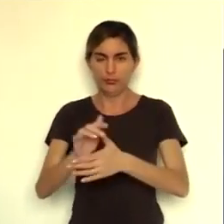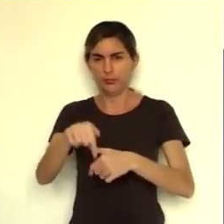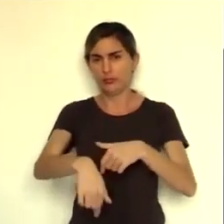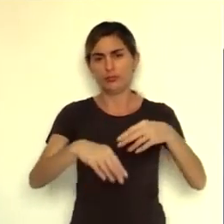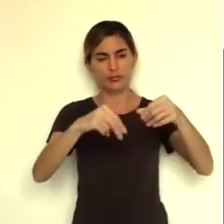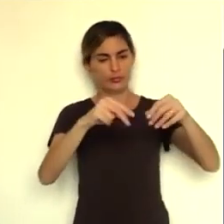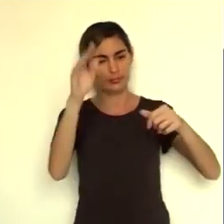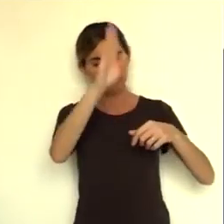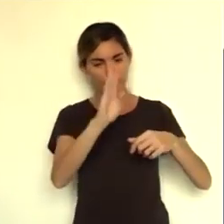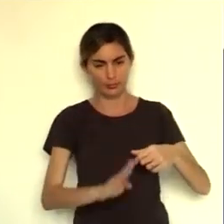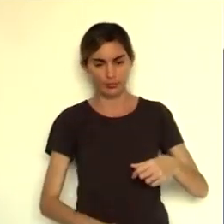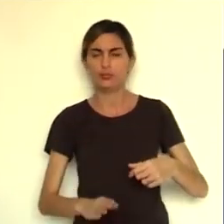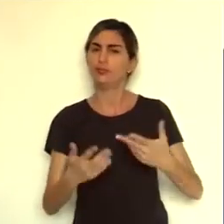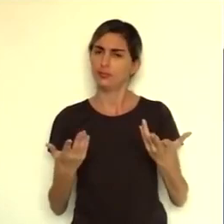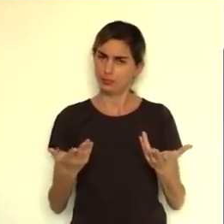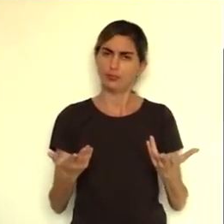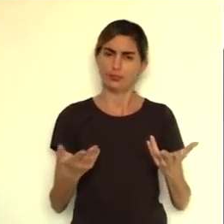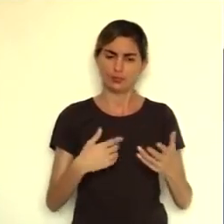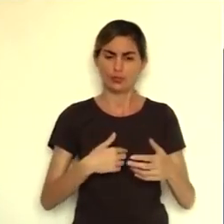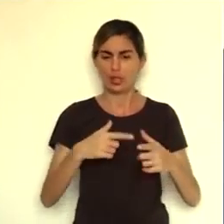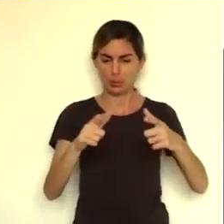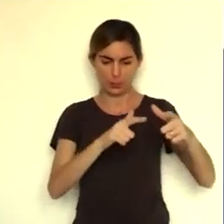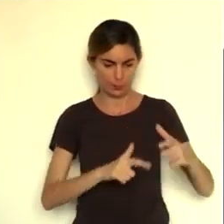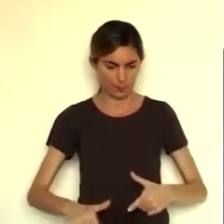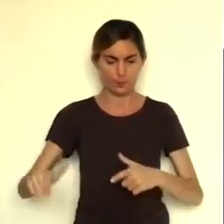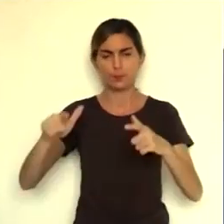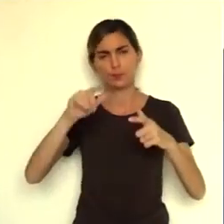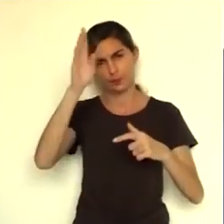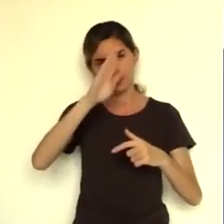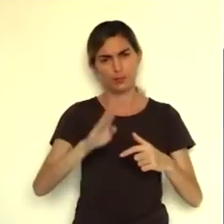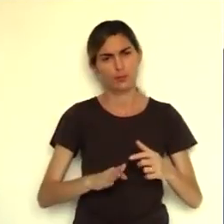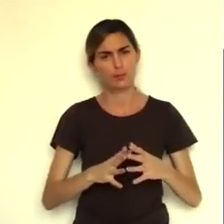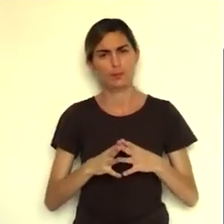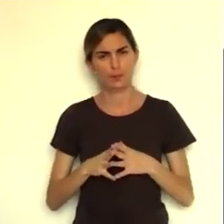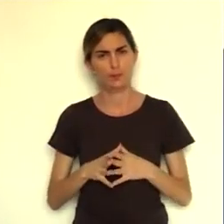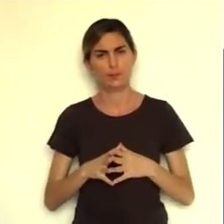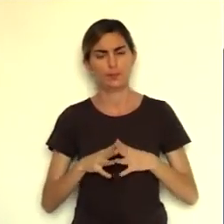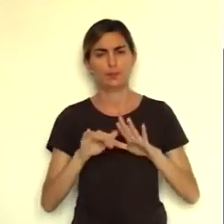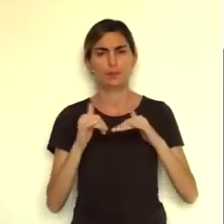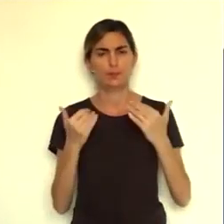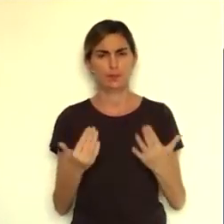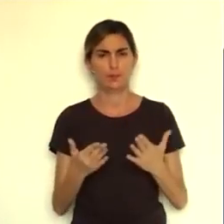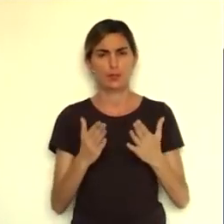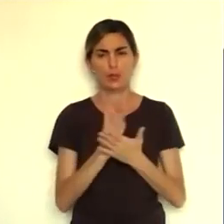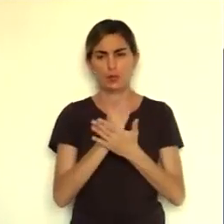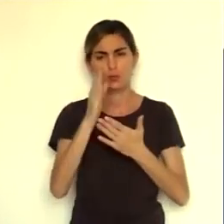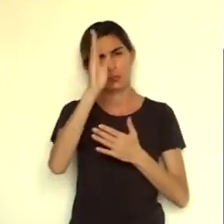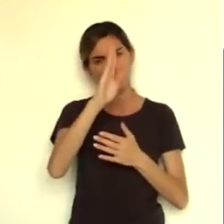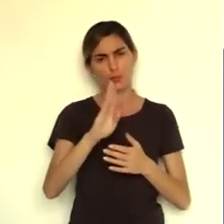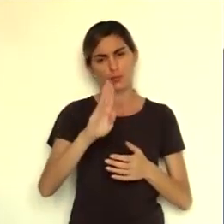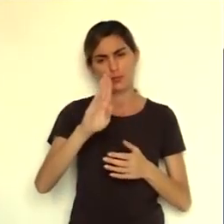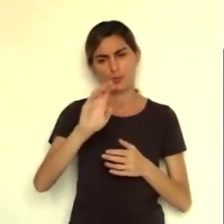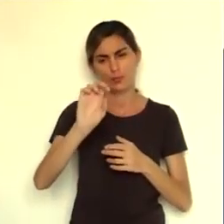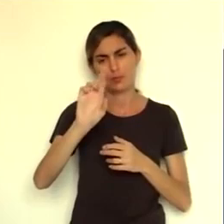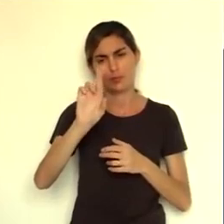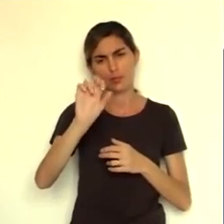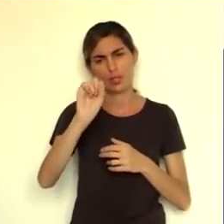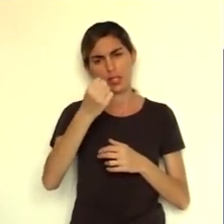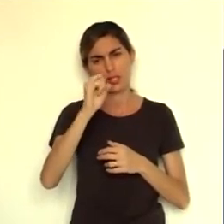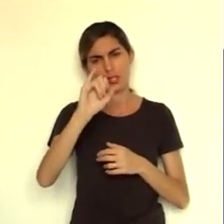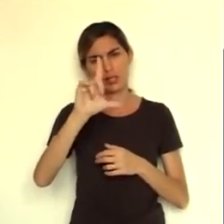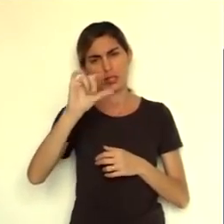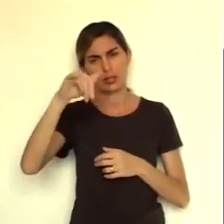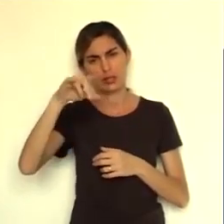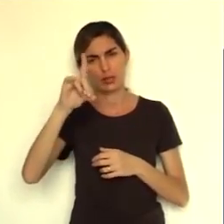do território brasileiro e configuração territorial do país, né? Então, os brasilíndios, que